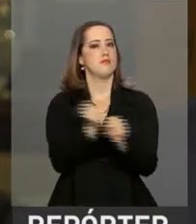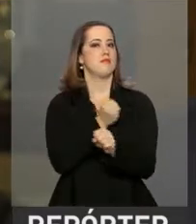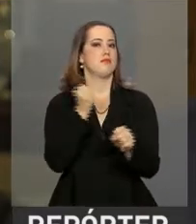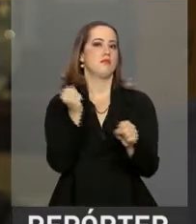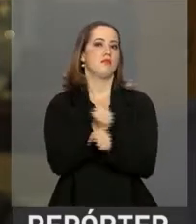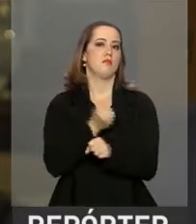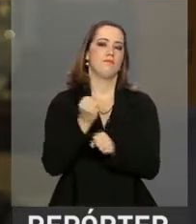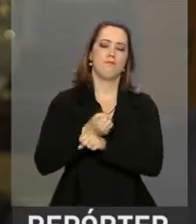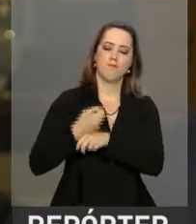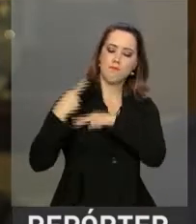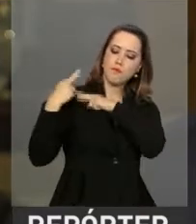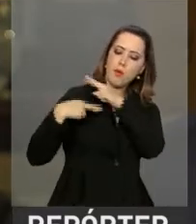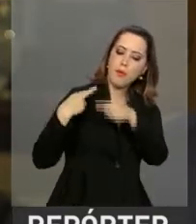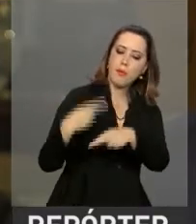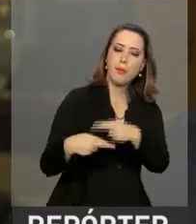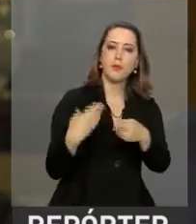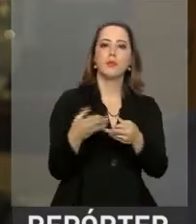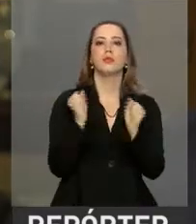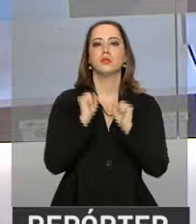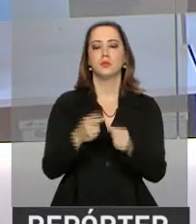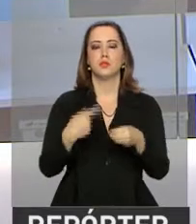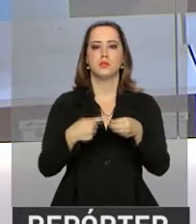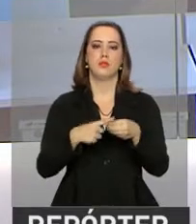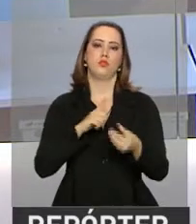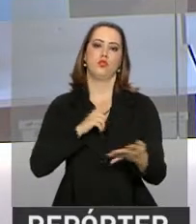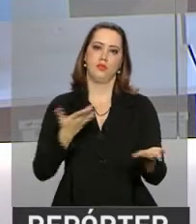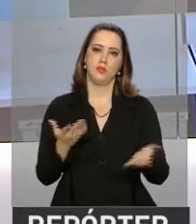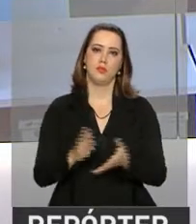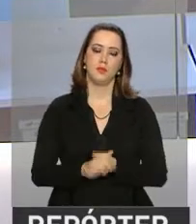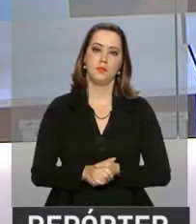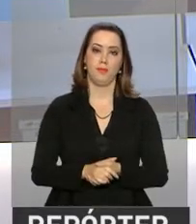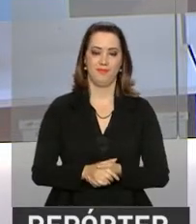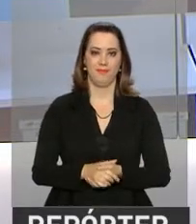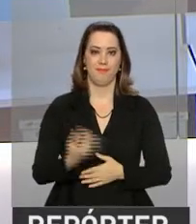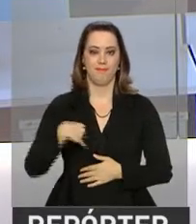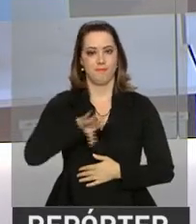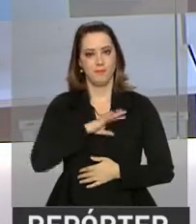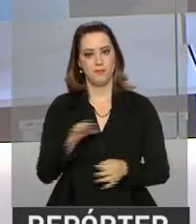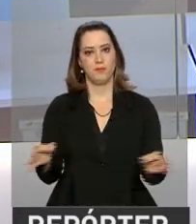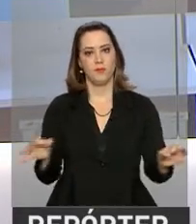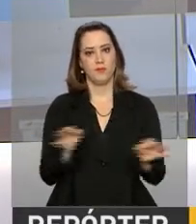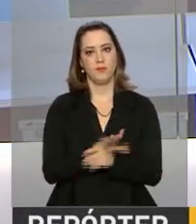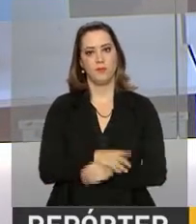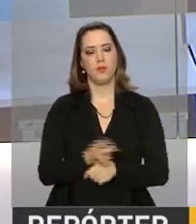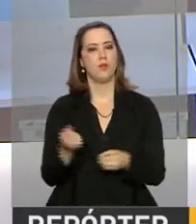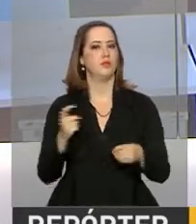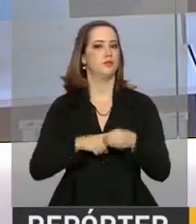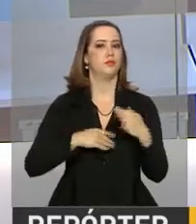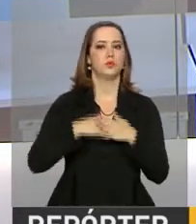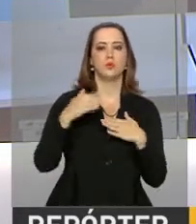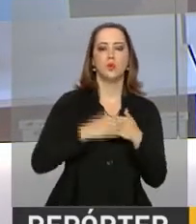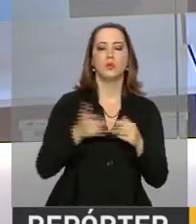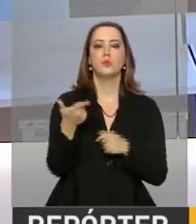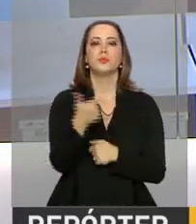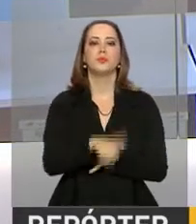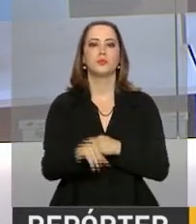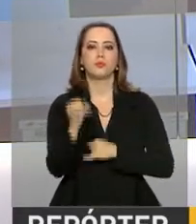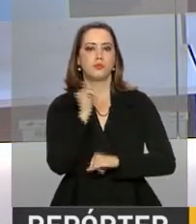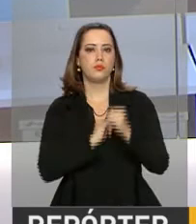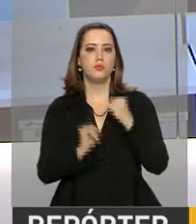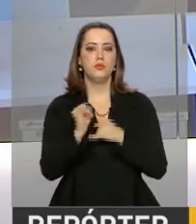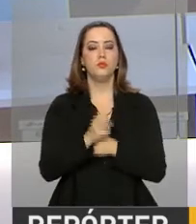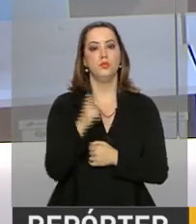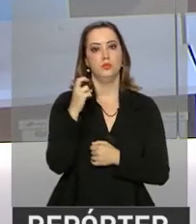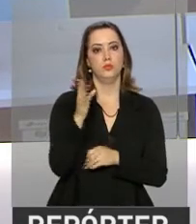pode aproveitar para os jogos e nós ficamos por aqui voltamos a qualquer momento com outras informações